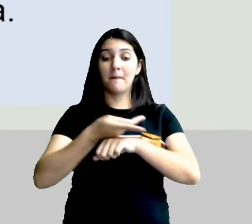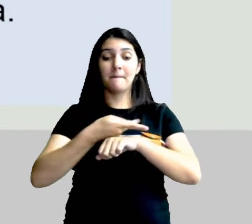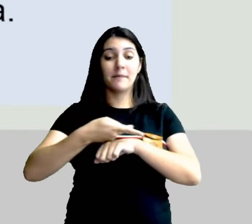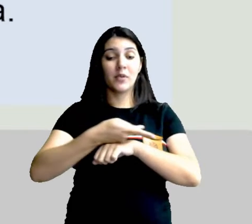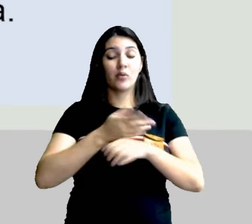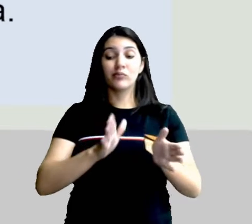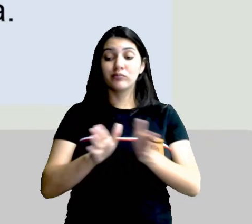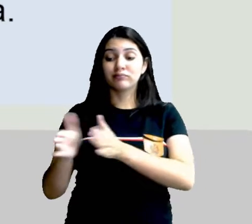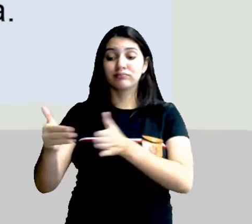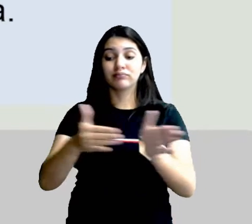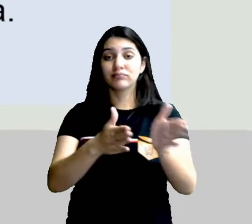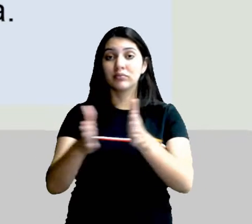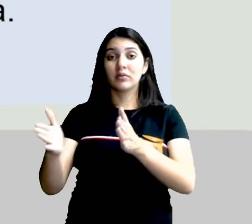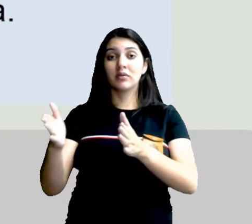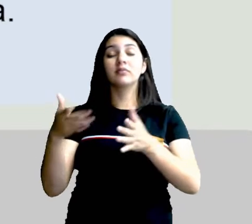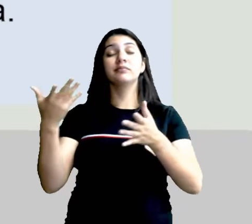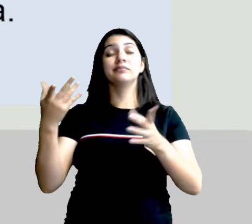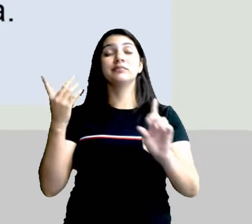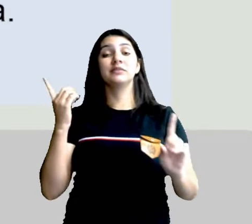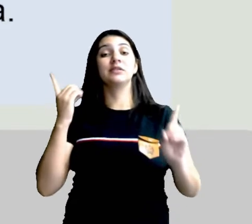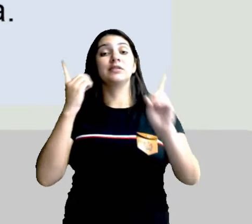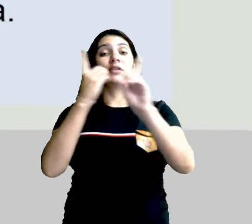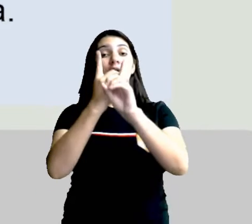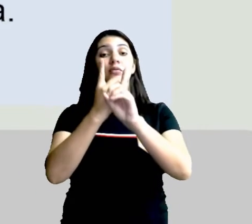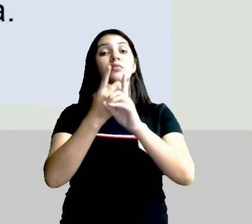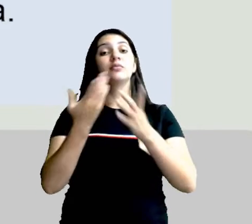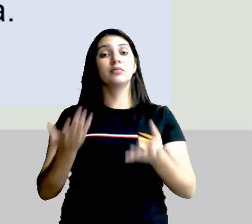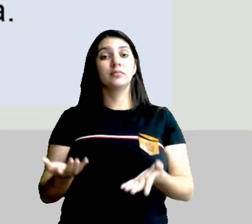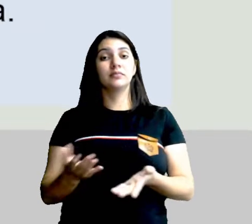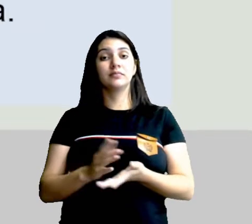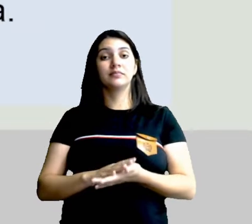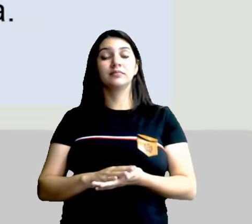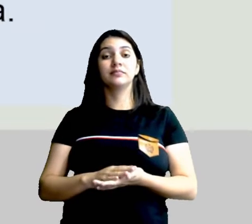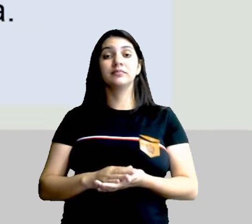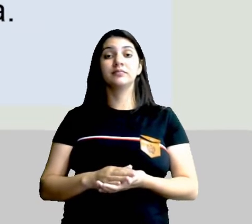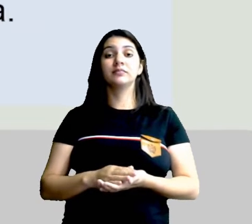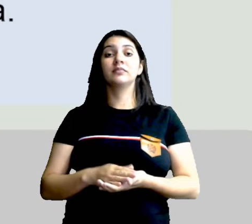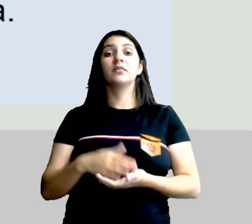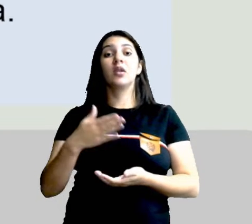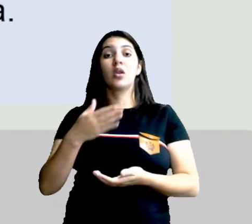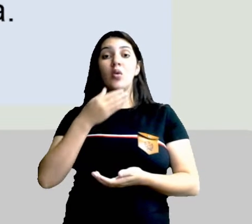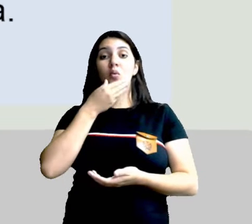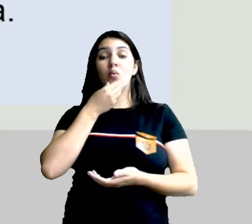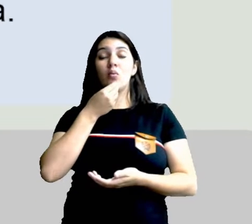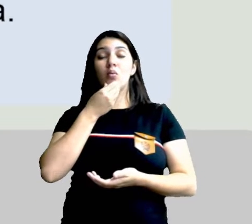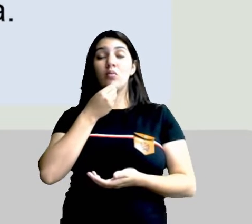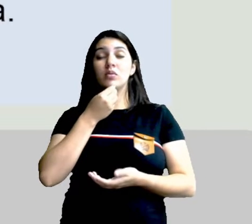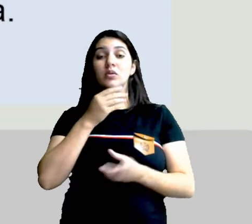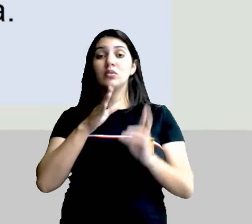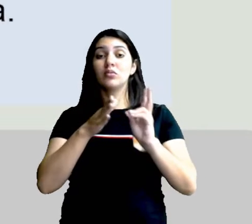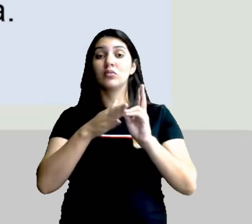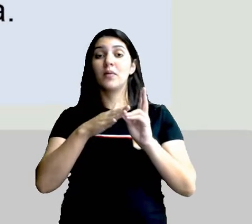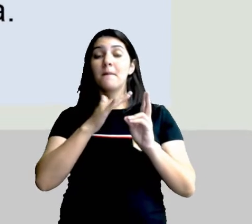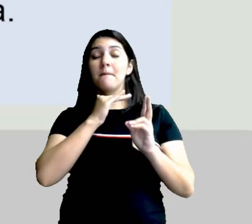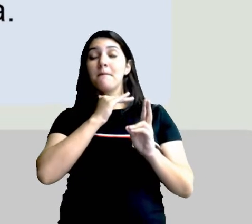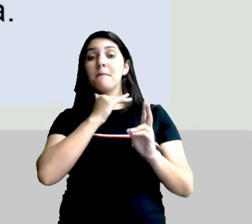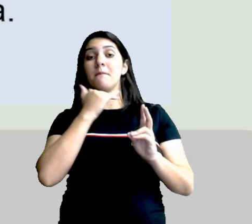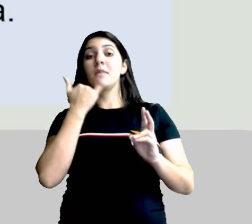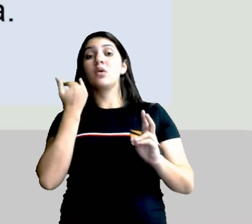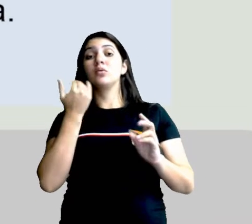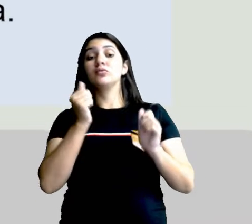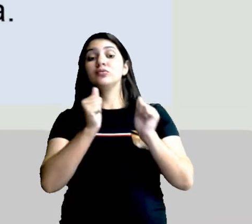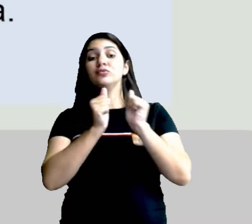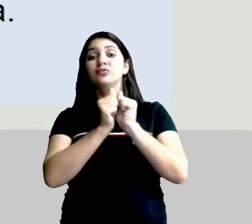os caminhos e finalmente o encontrou. Estava morto ao pé de uma